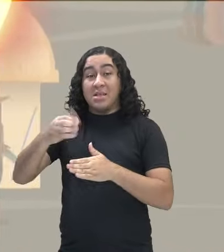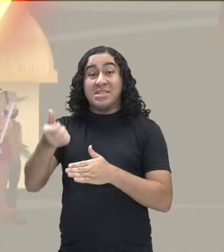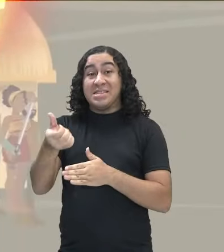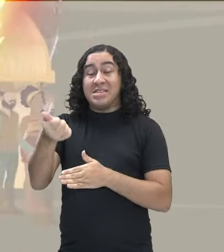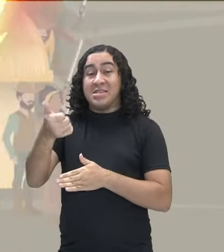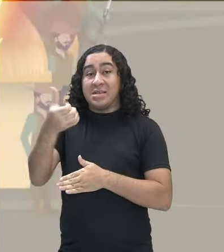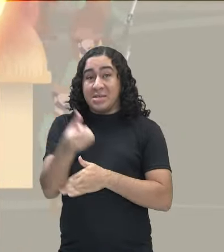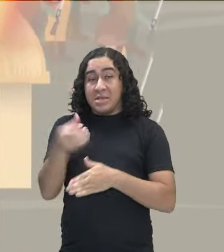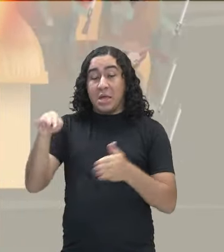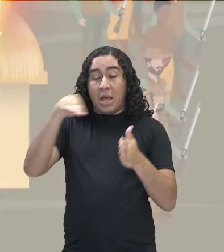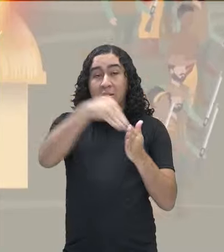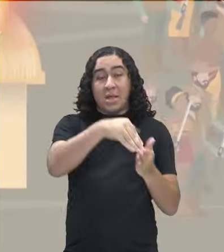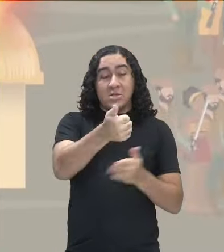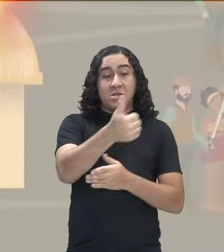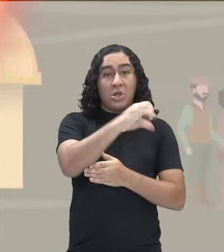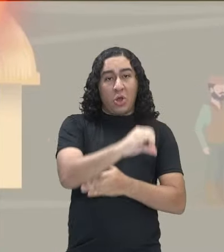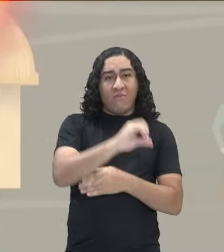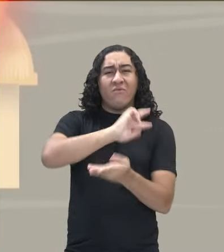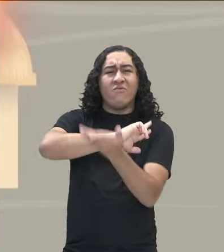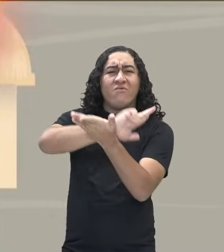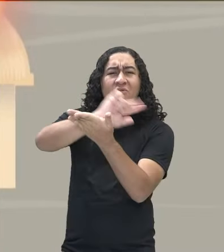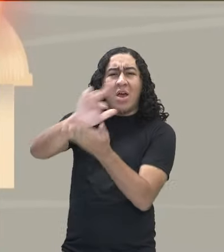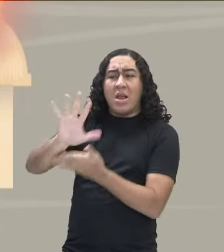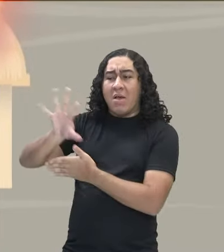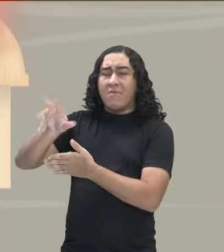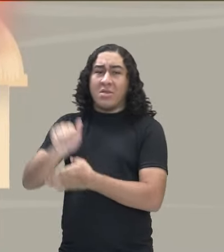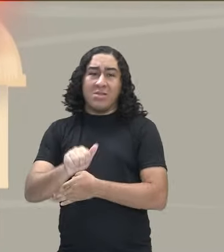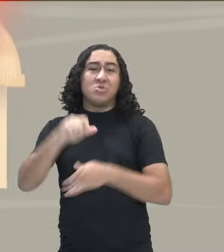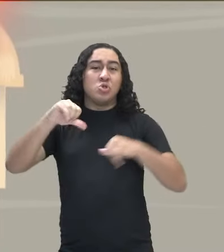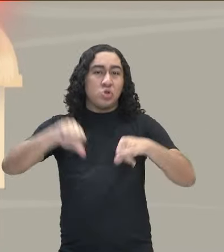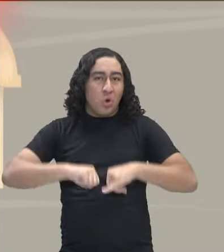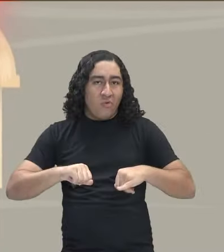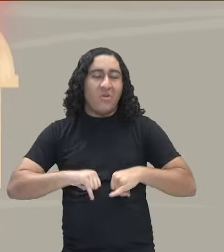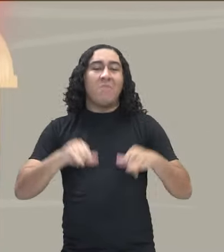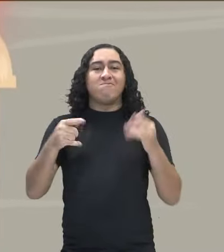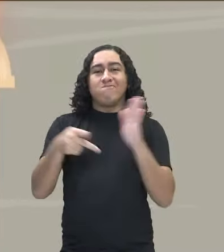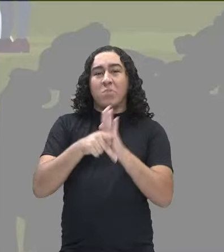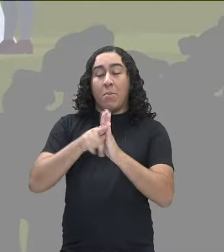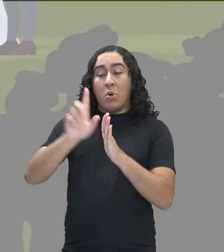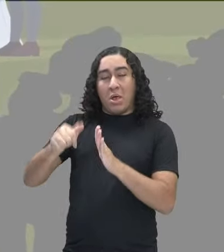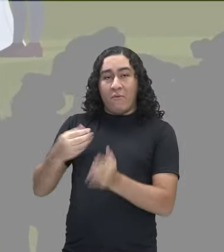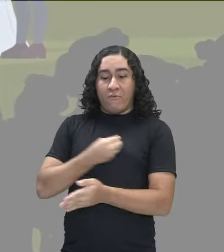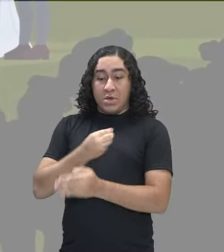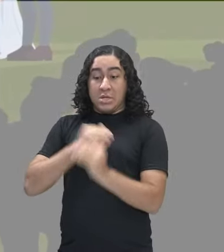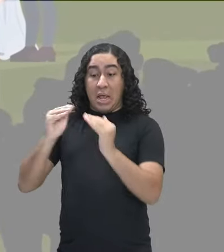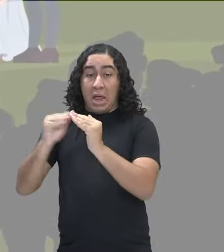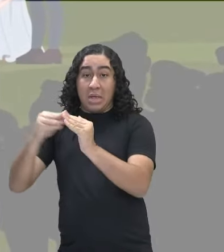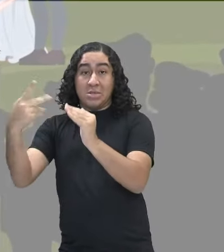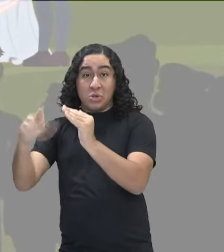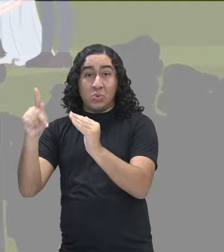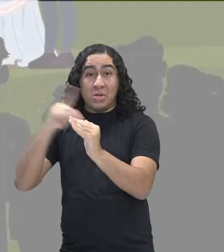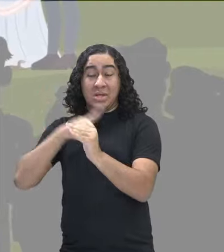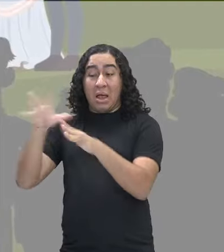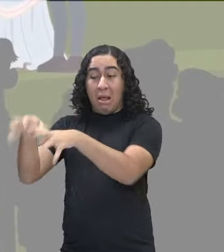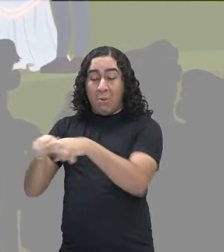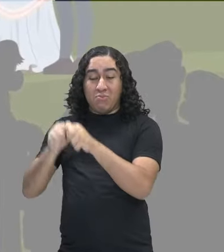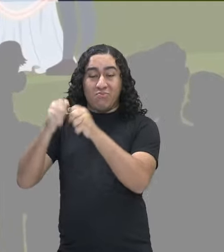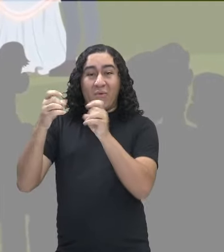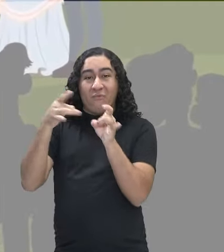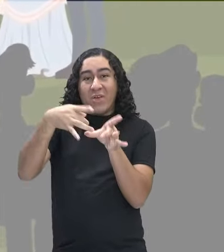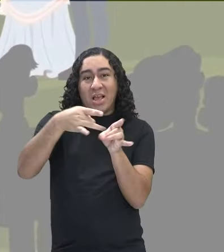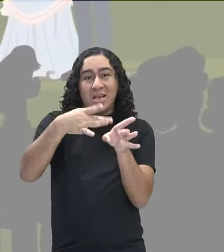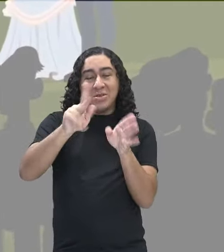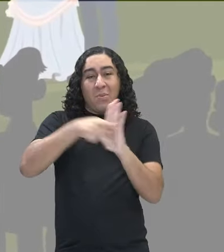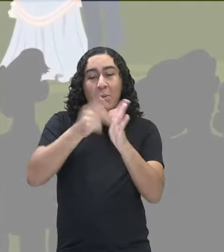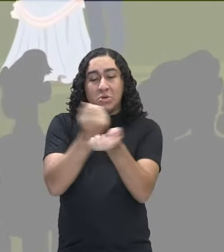milhões de africanos foram vítimas de um sistema Cruel que os arrancava de suas casas e comunidades para serem vendidos como